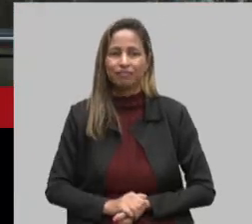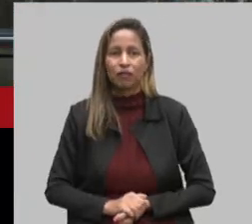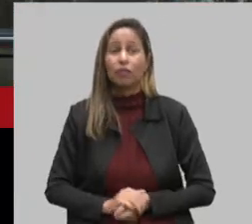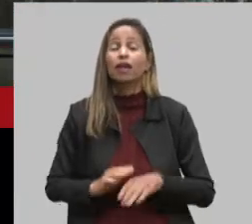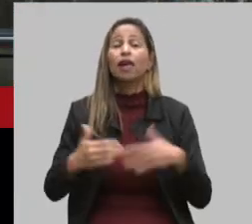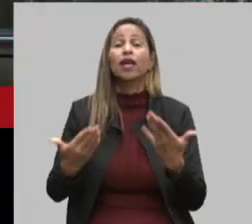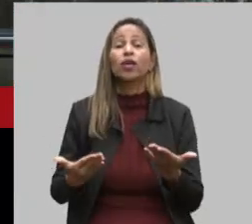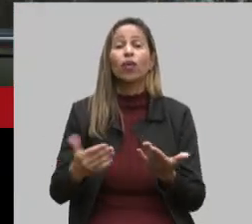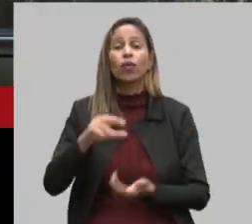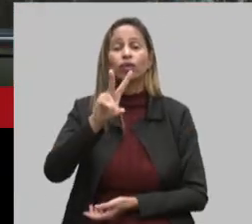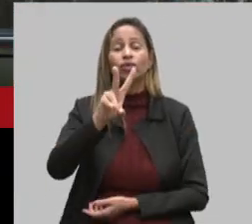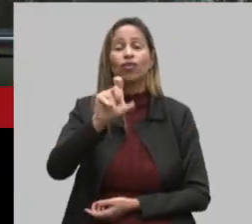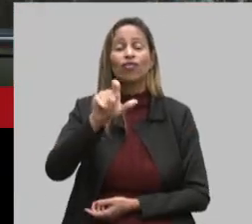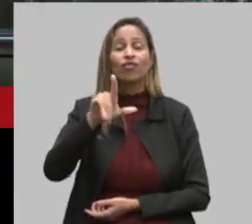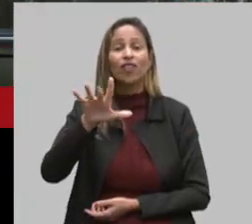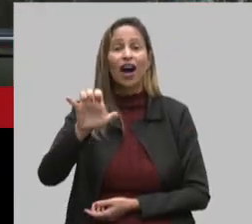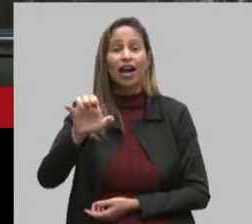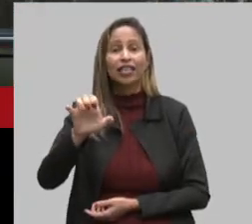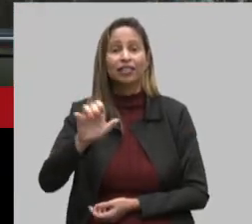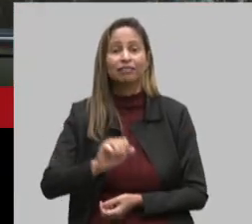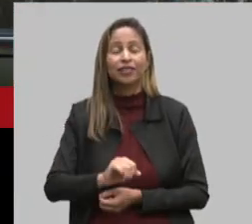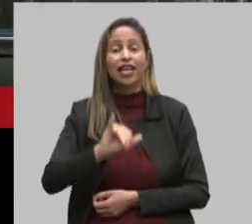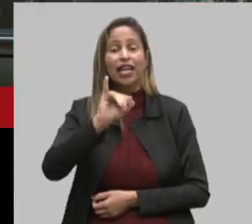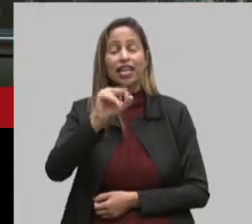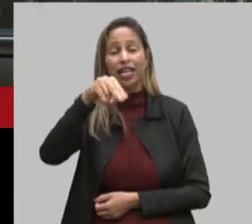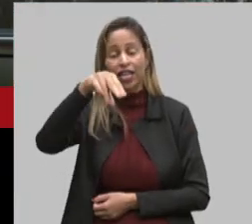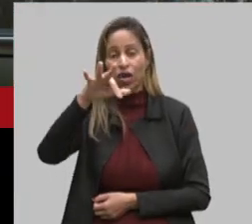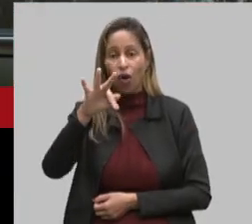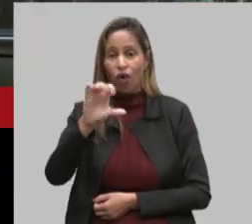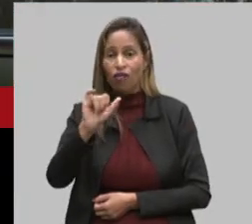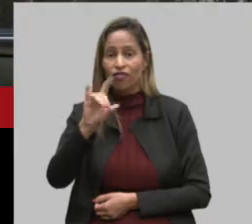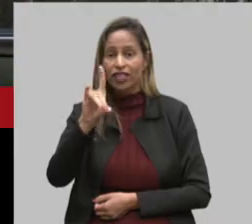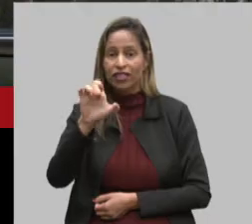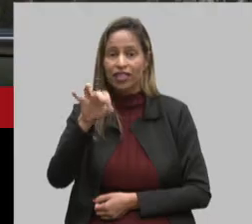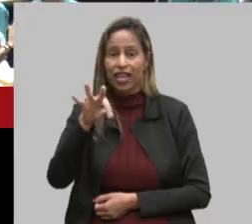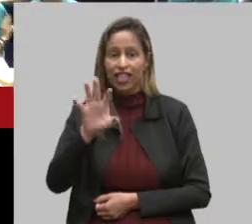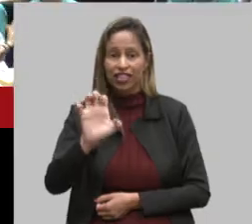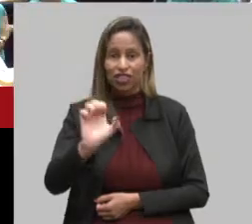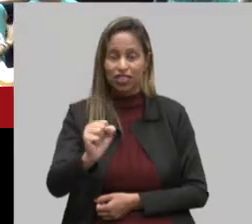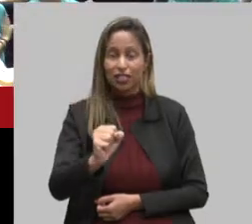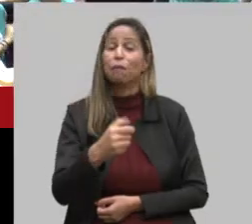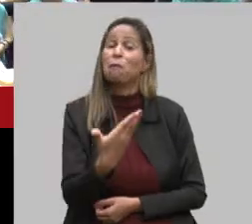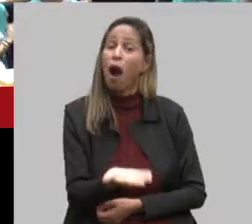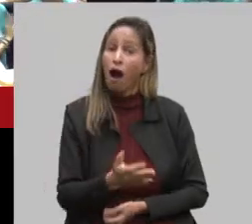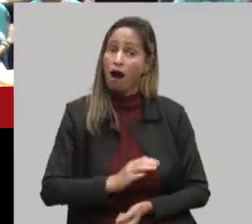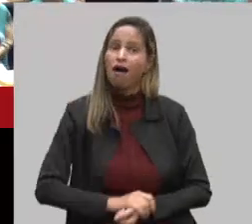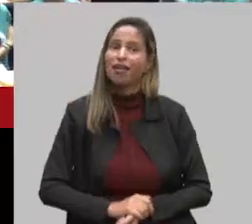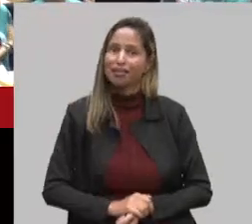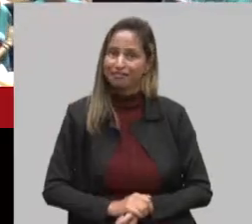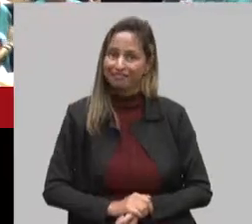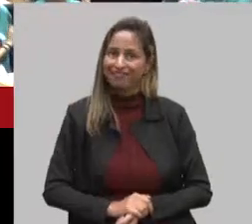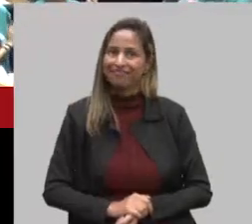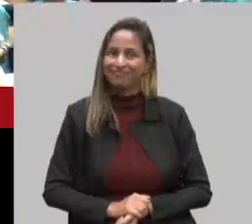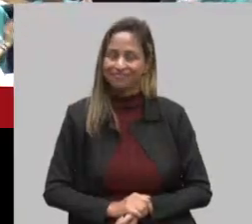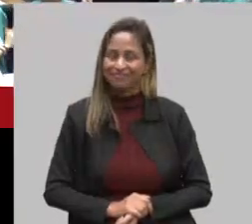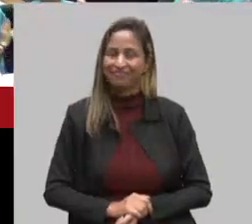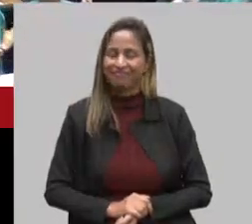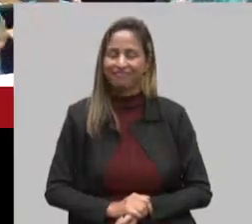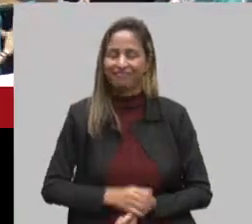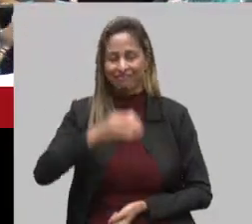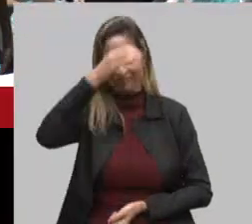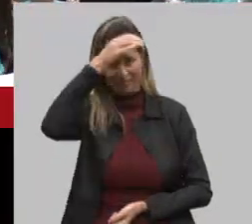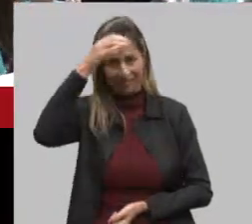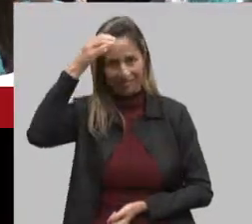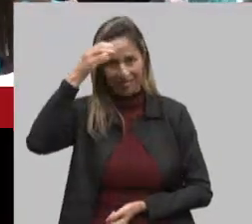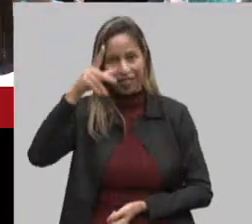V do Piranga e região dos Inconfidentes muito bem é coordenado pela câmara municipal de